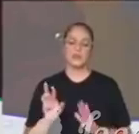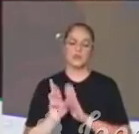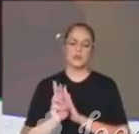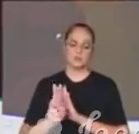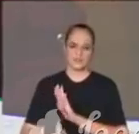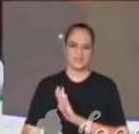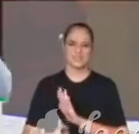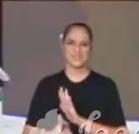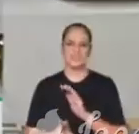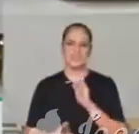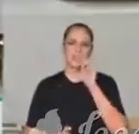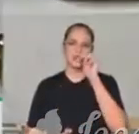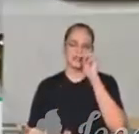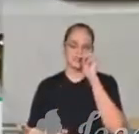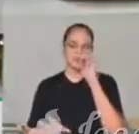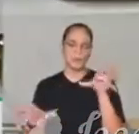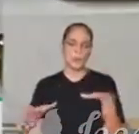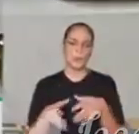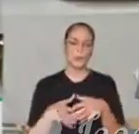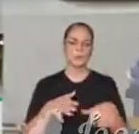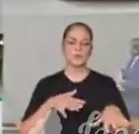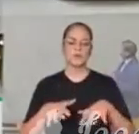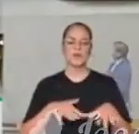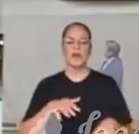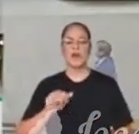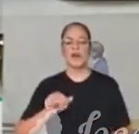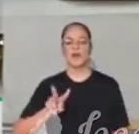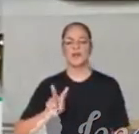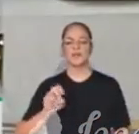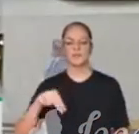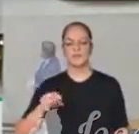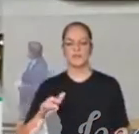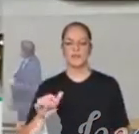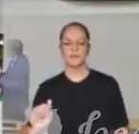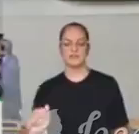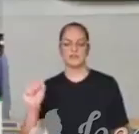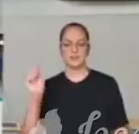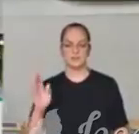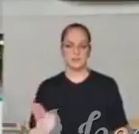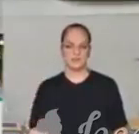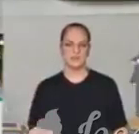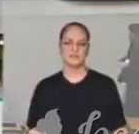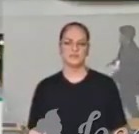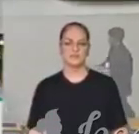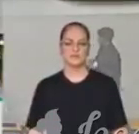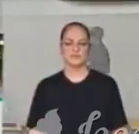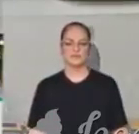Dele mesmo, deputado, o movimento Avança Brasil, o movimento Acorda Brasil.